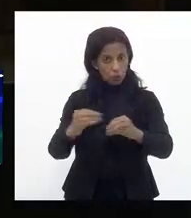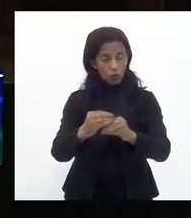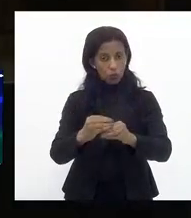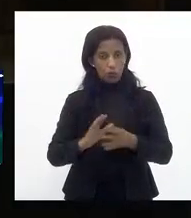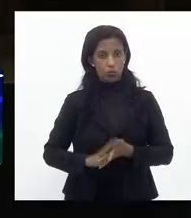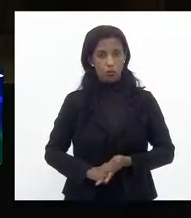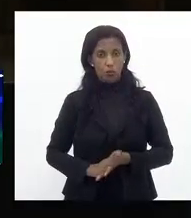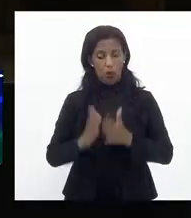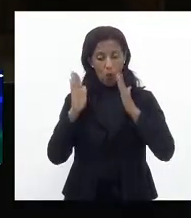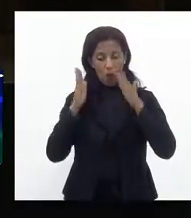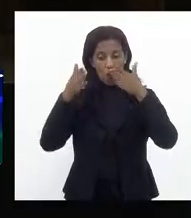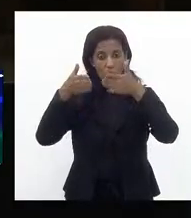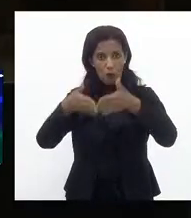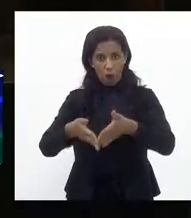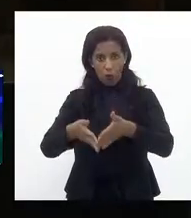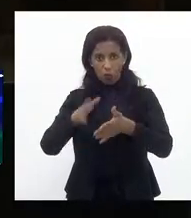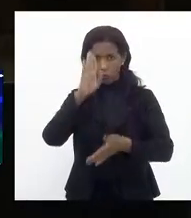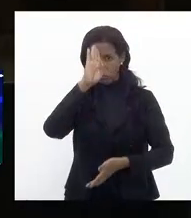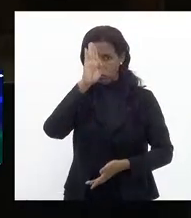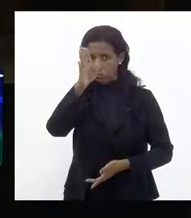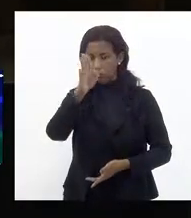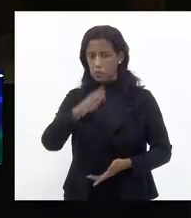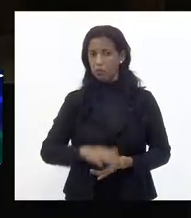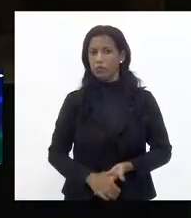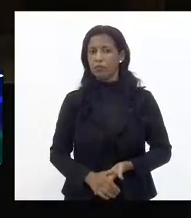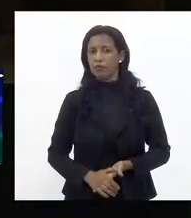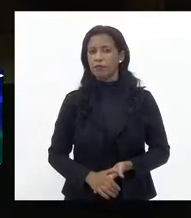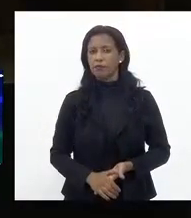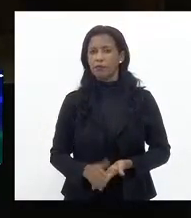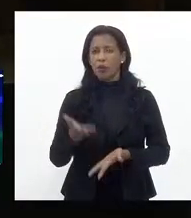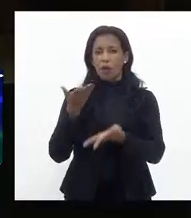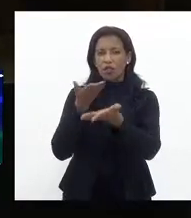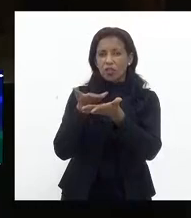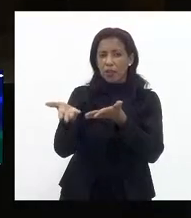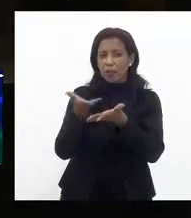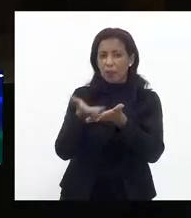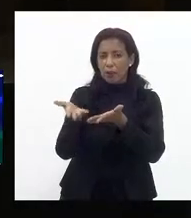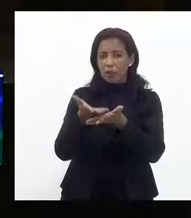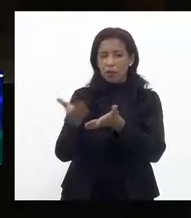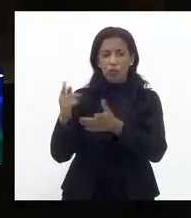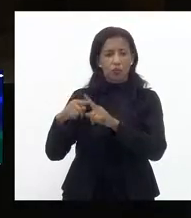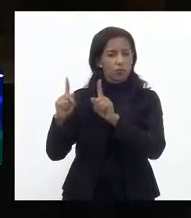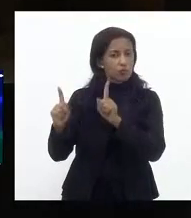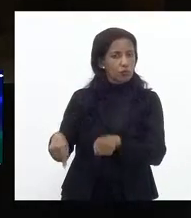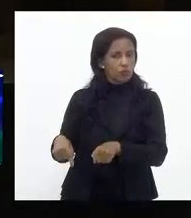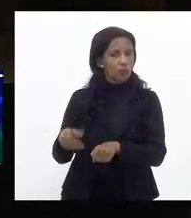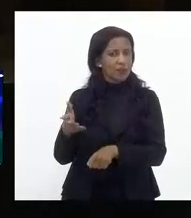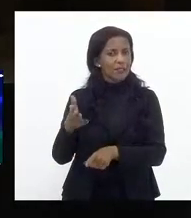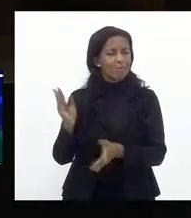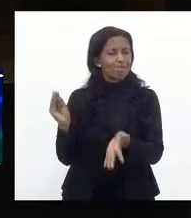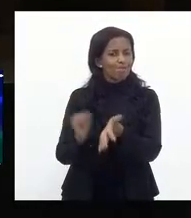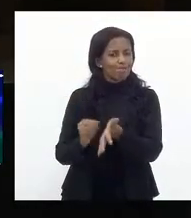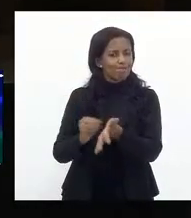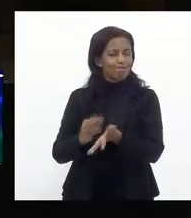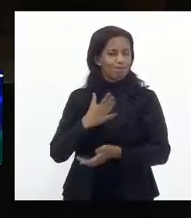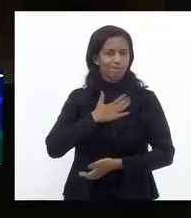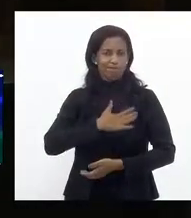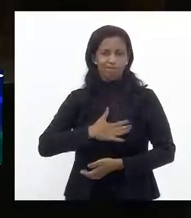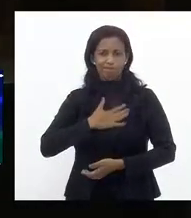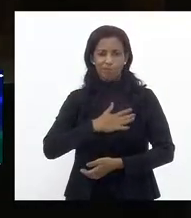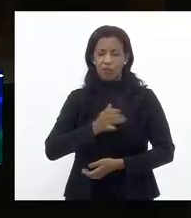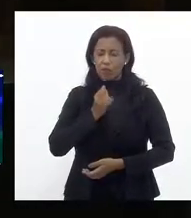o nosso foco principal são as demandas dos nossos servidores, as insatisfações,